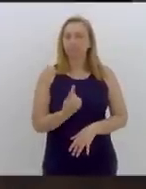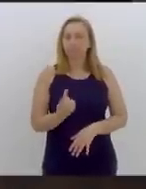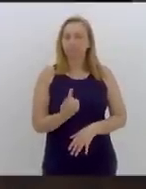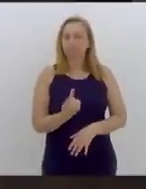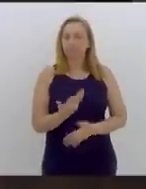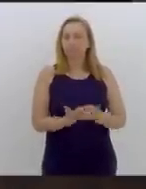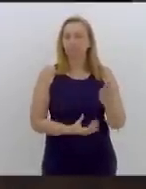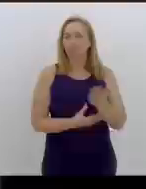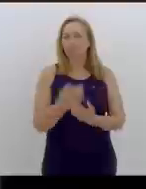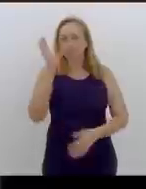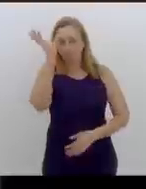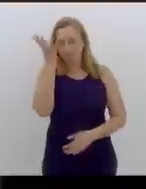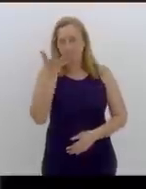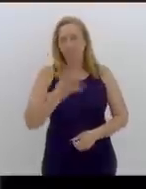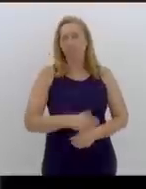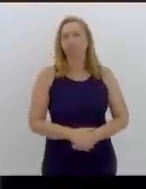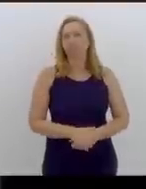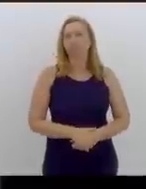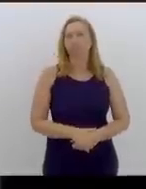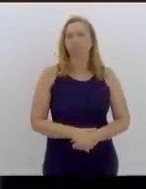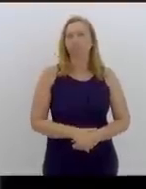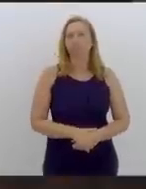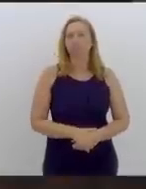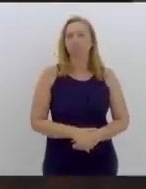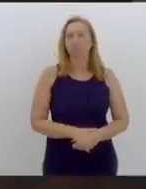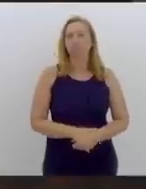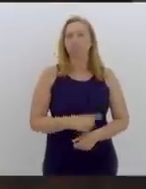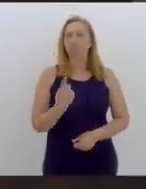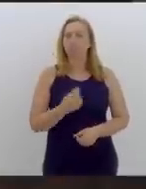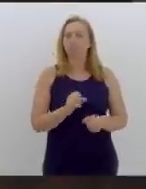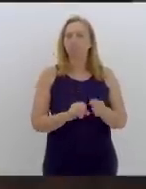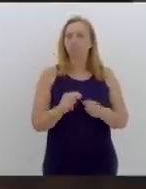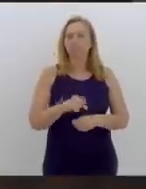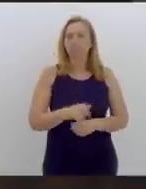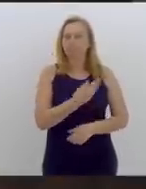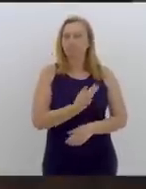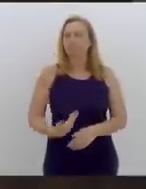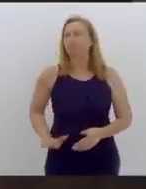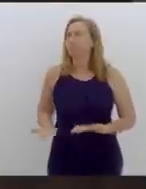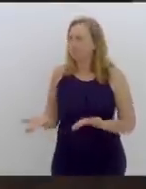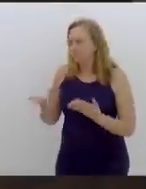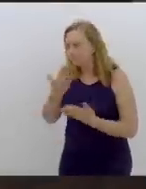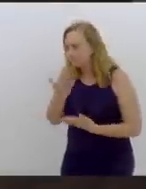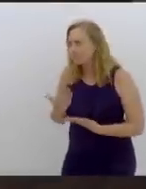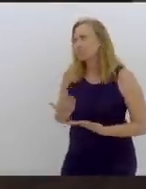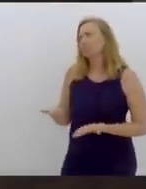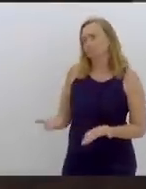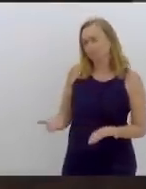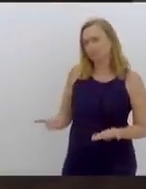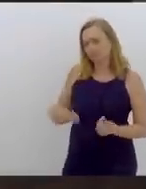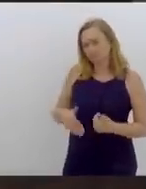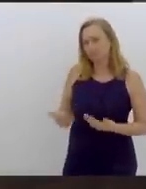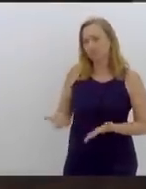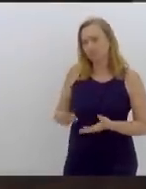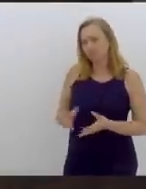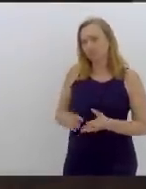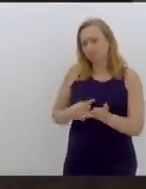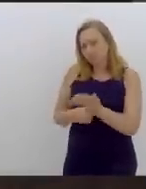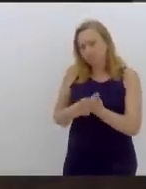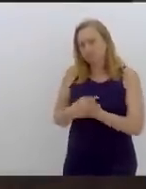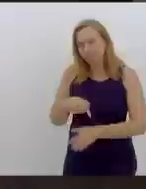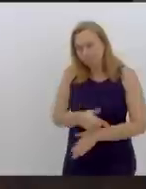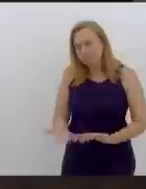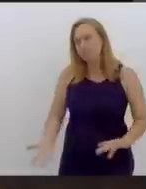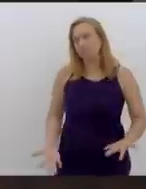essa é a grande realidade ao invés dos caras fazem que nem nós fizemos aqui pô o governador pelo amor de Deus ajuda a gente aqui Governador o Marcelo